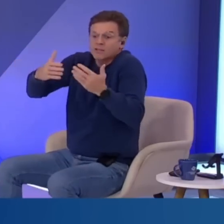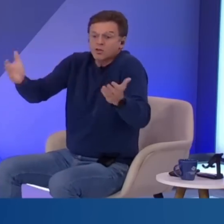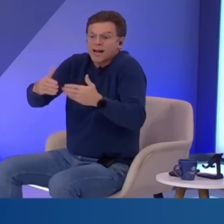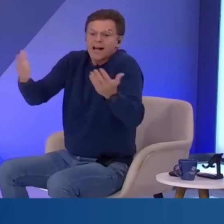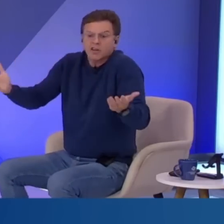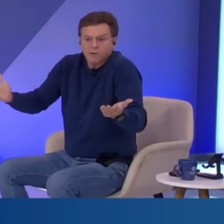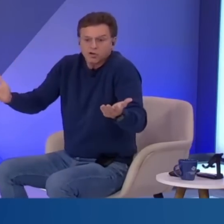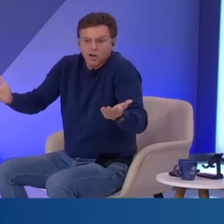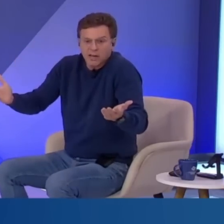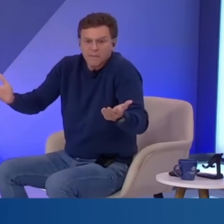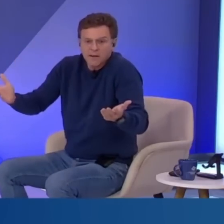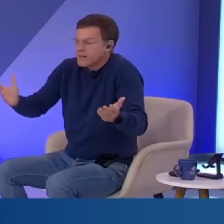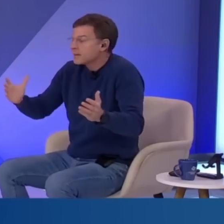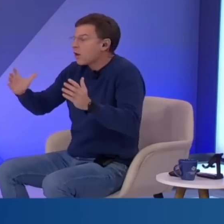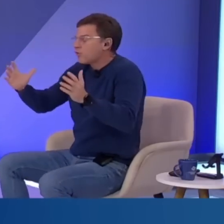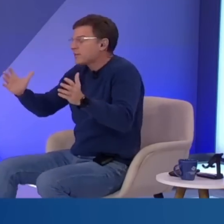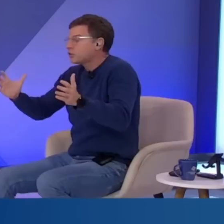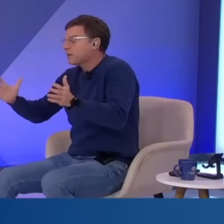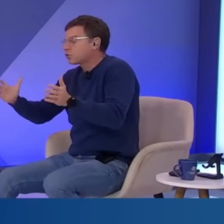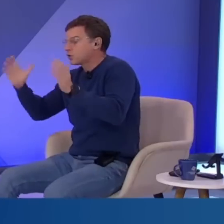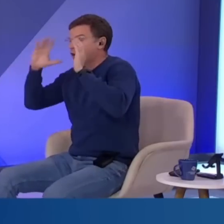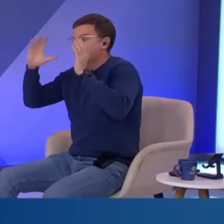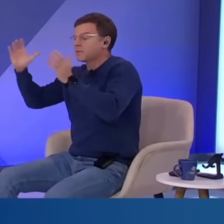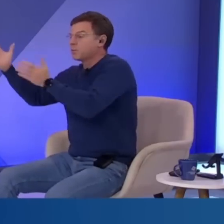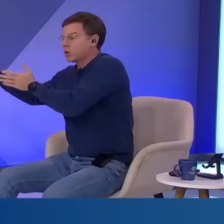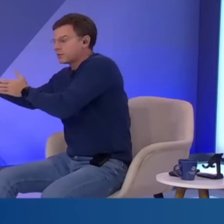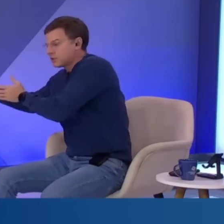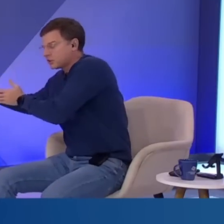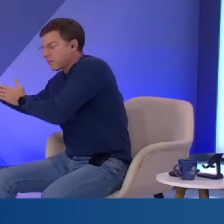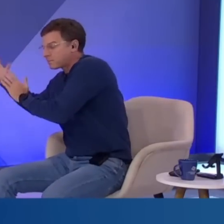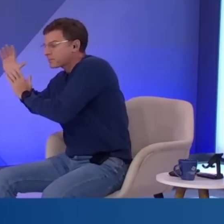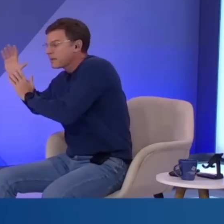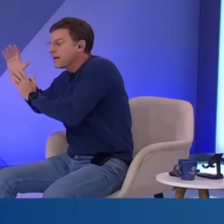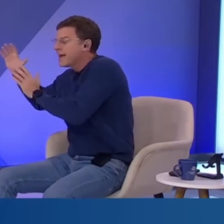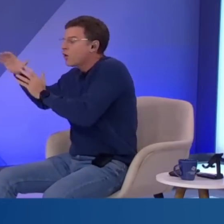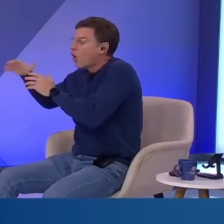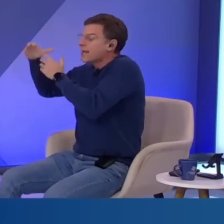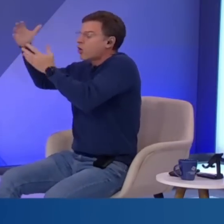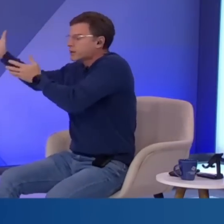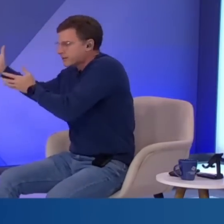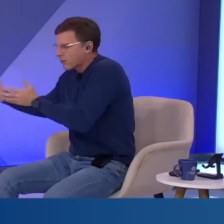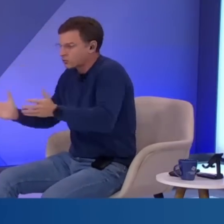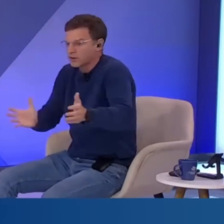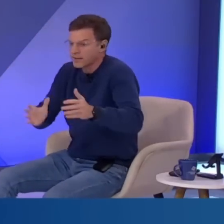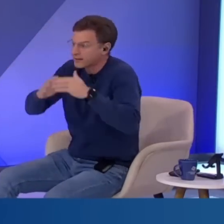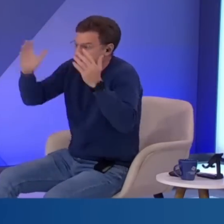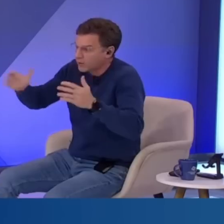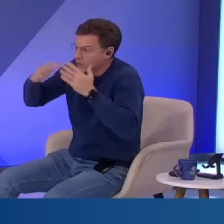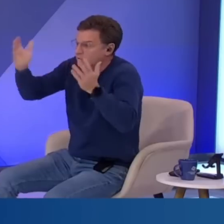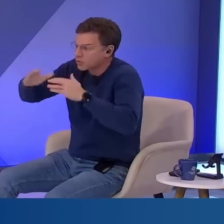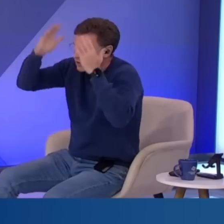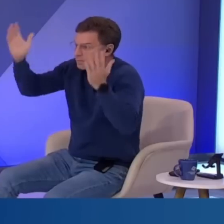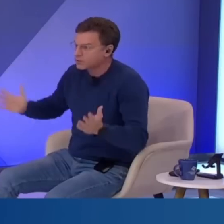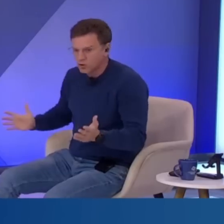qual equação que o cara acha que funciona. E talvez as pessoas que têm um pensamento progressista olhem outras equações em